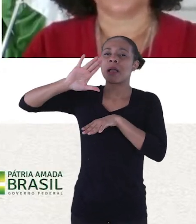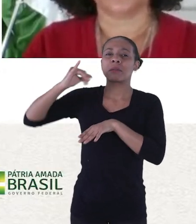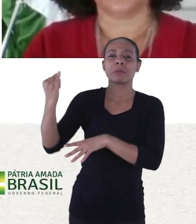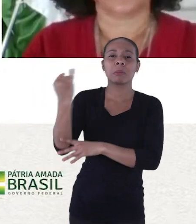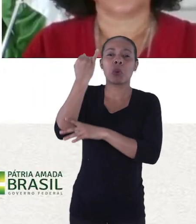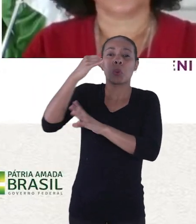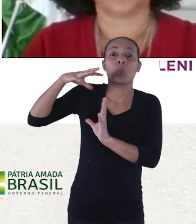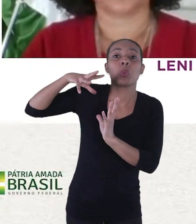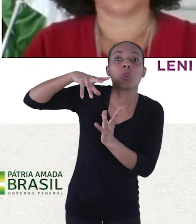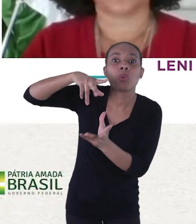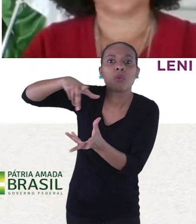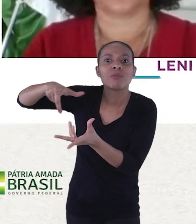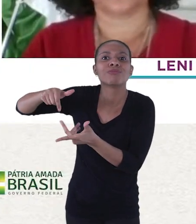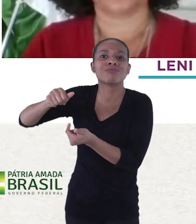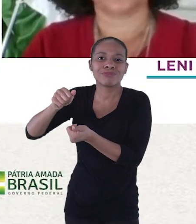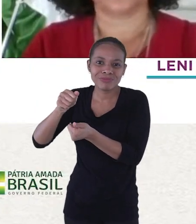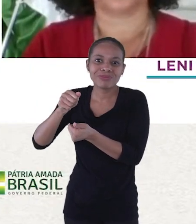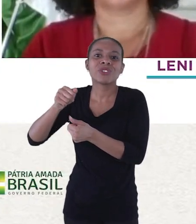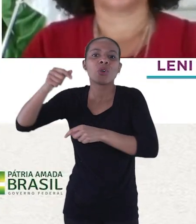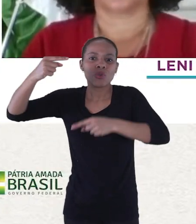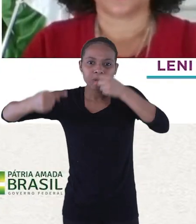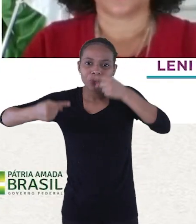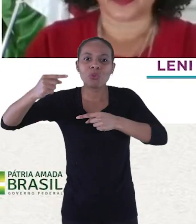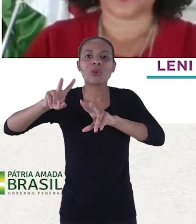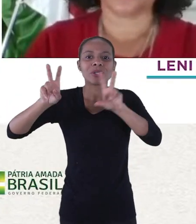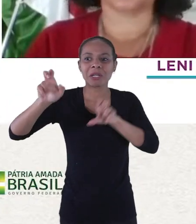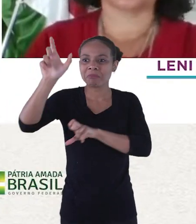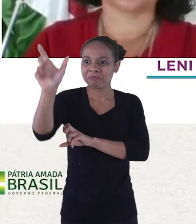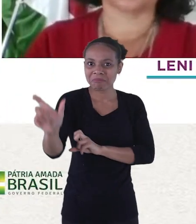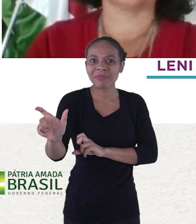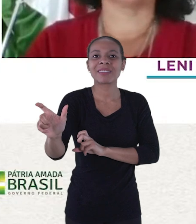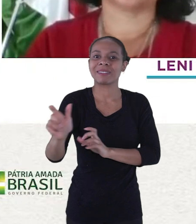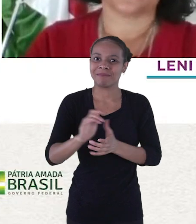Então, enquanto ela declinava no Brasil, vivia de uma